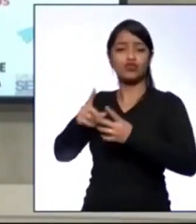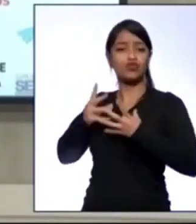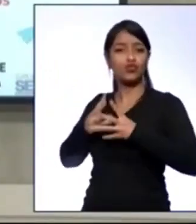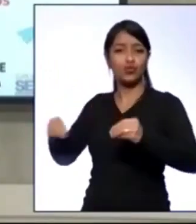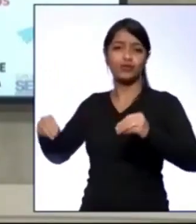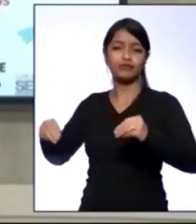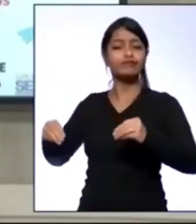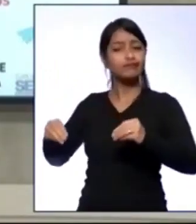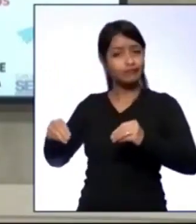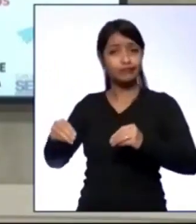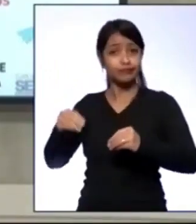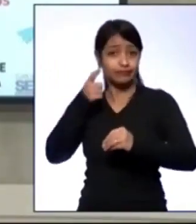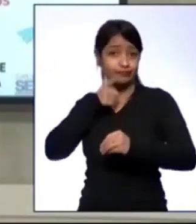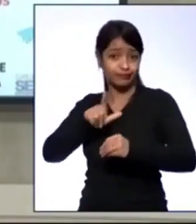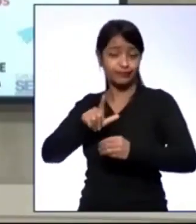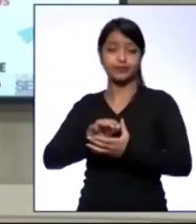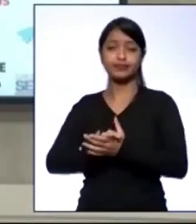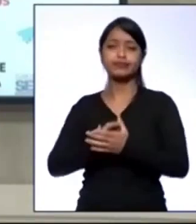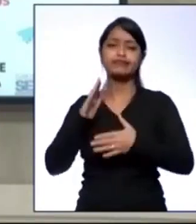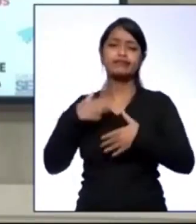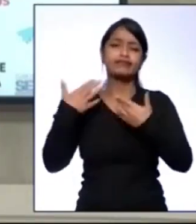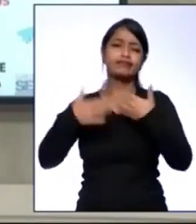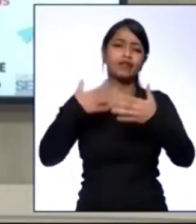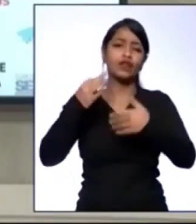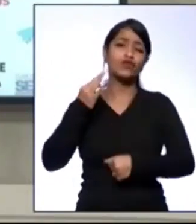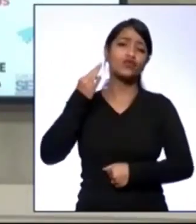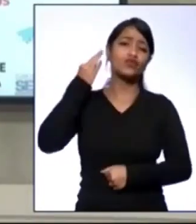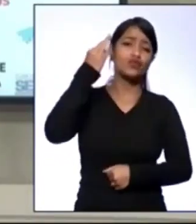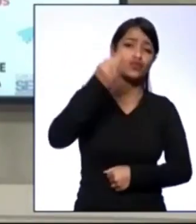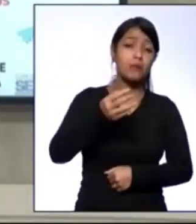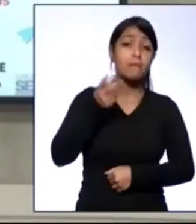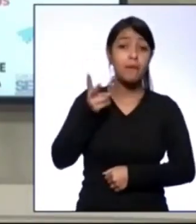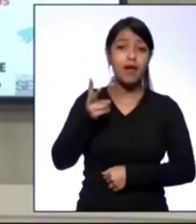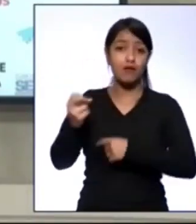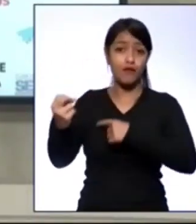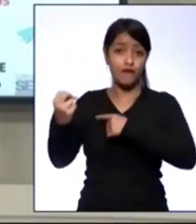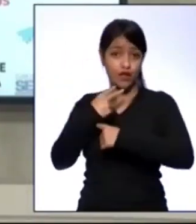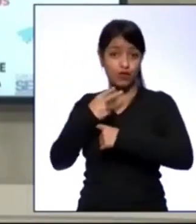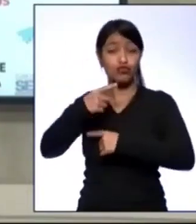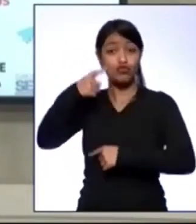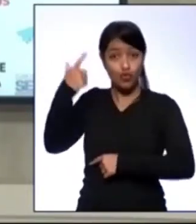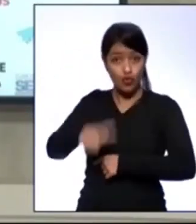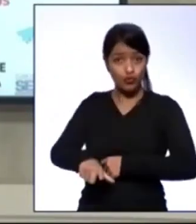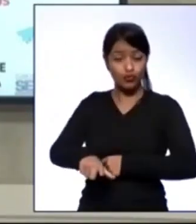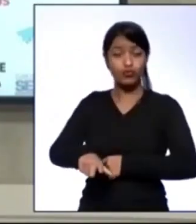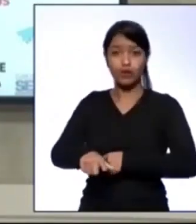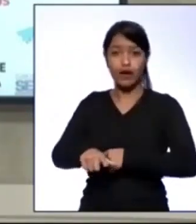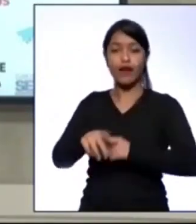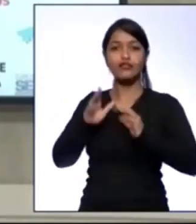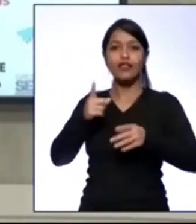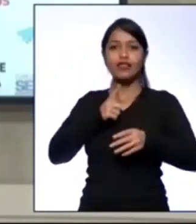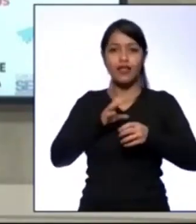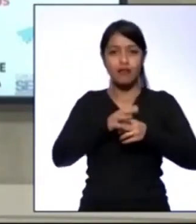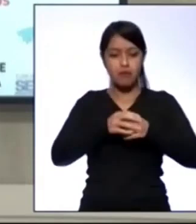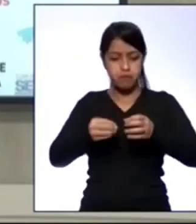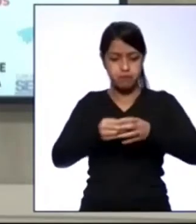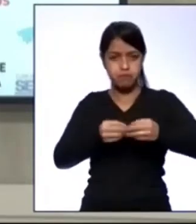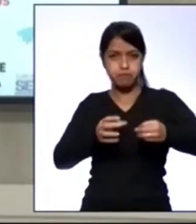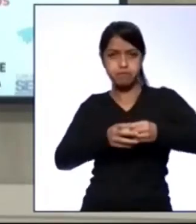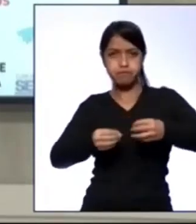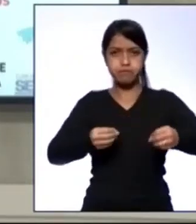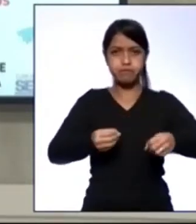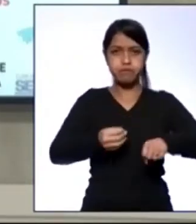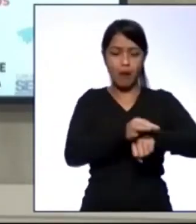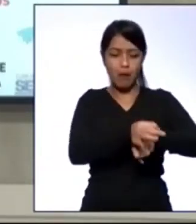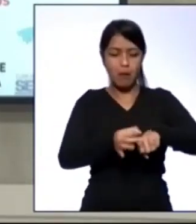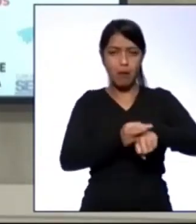curei. Num outro momento, se eu entrar em contato com o mesmo vírus, como eu tenho agora células de memória contra o vírus da